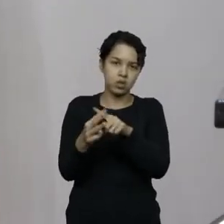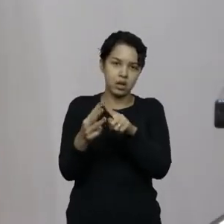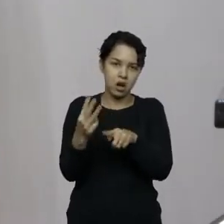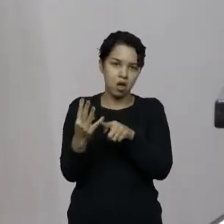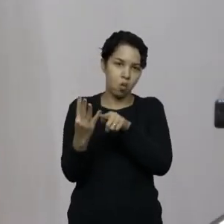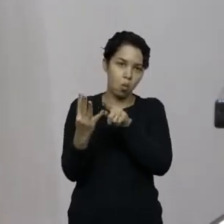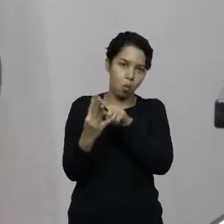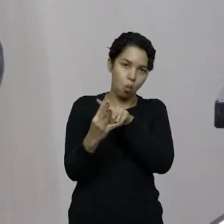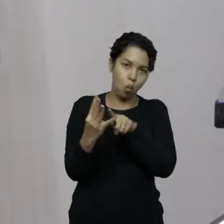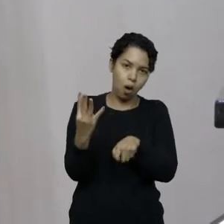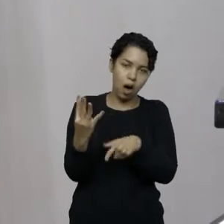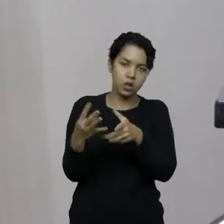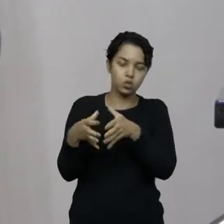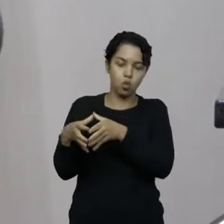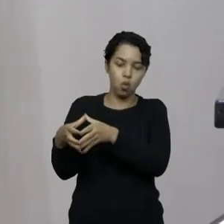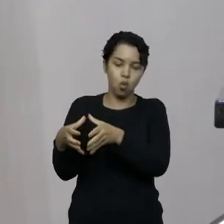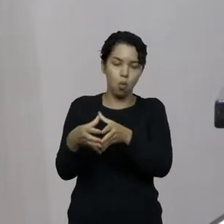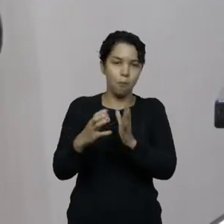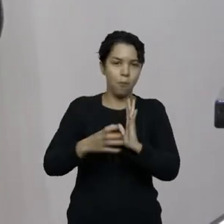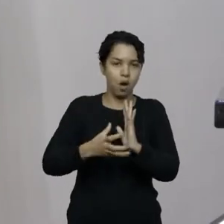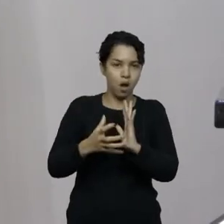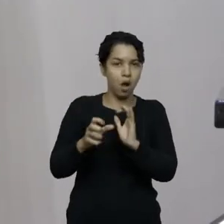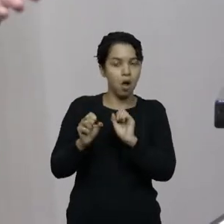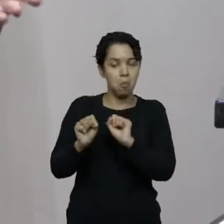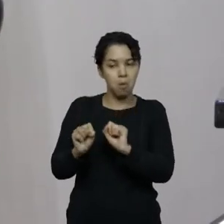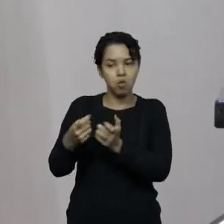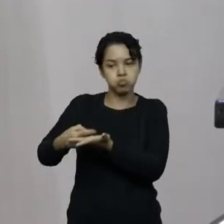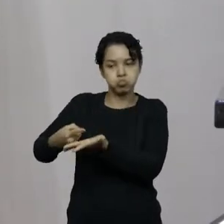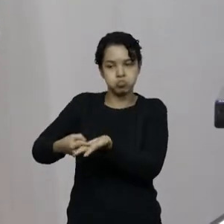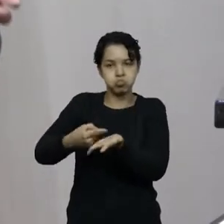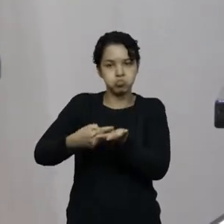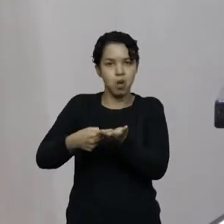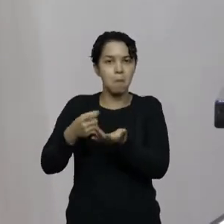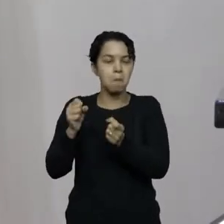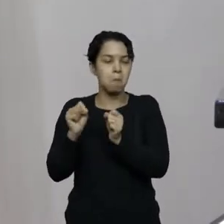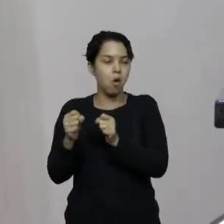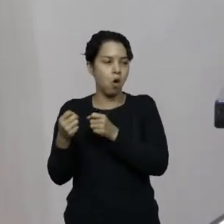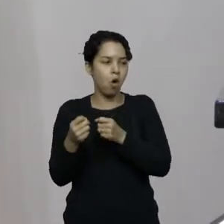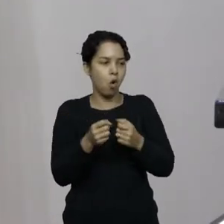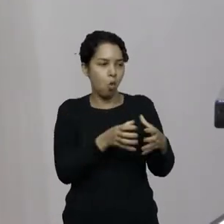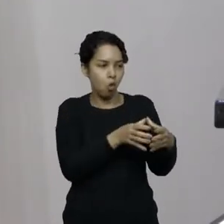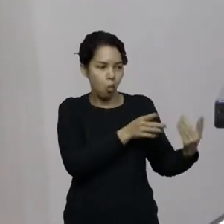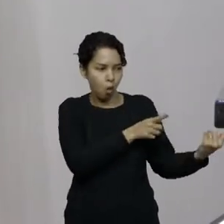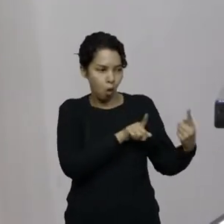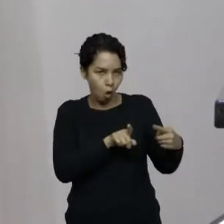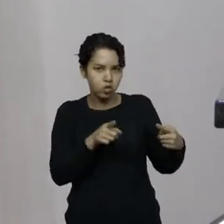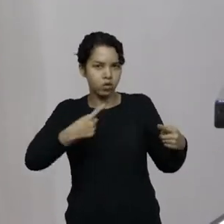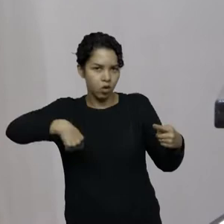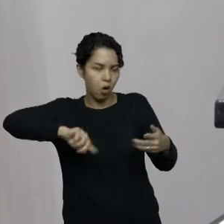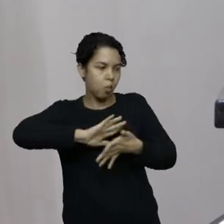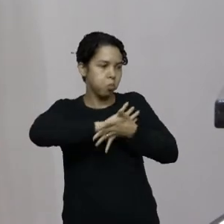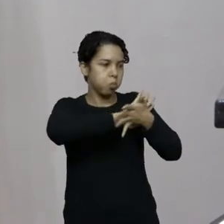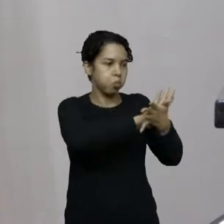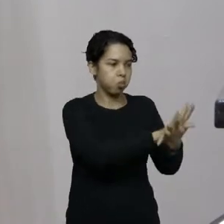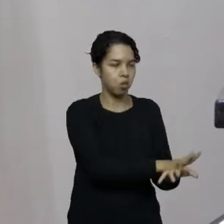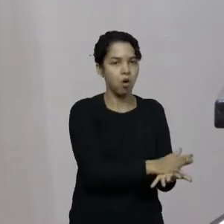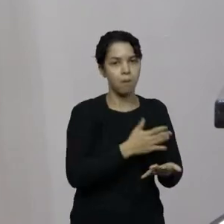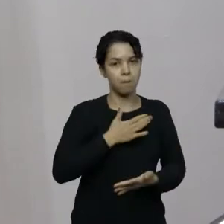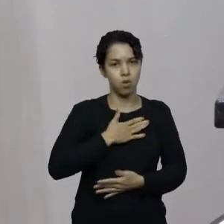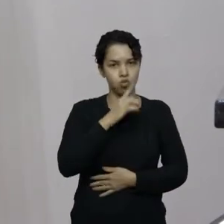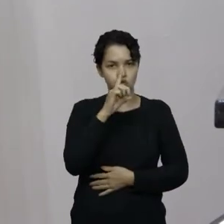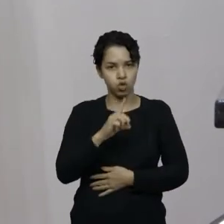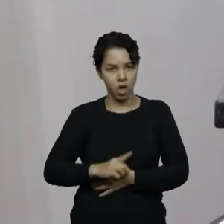parlamentares aqui e decidi que podem atropelar a oposição a minoria e o meu direito como parlamentar ser anulado